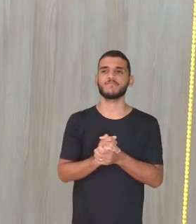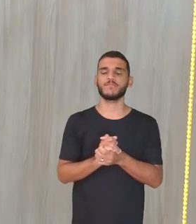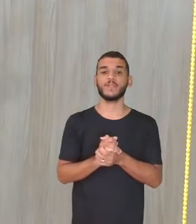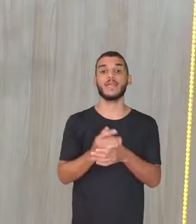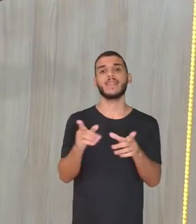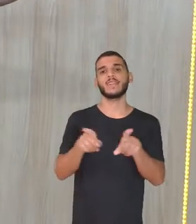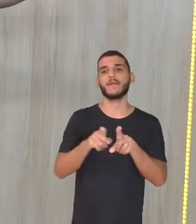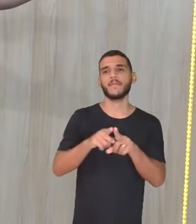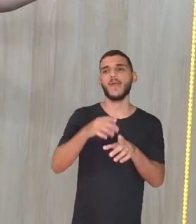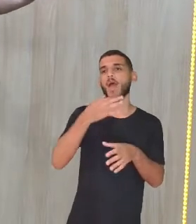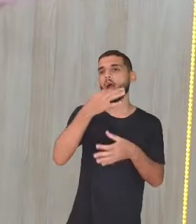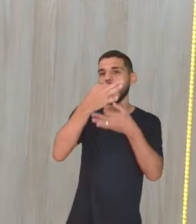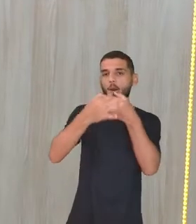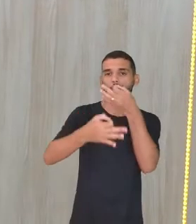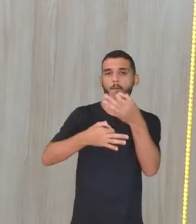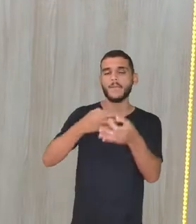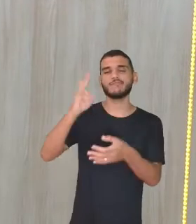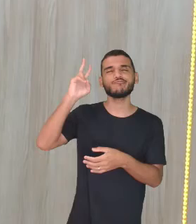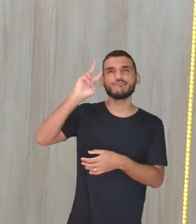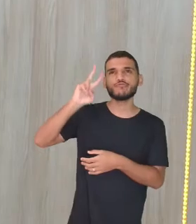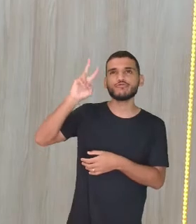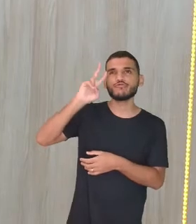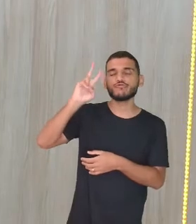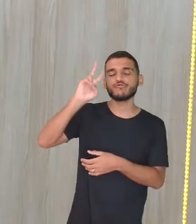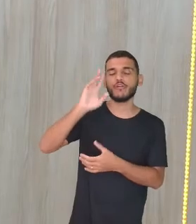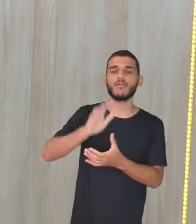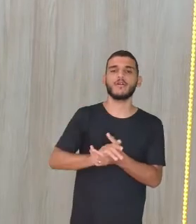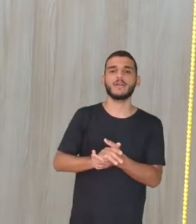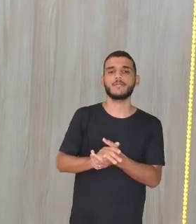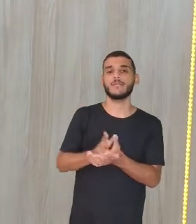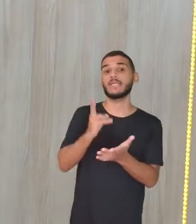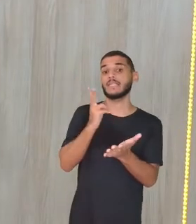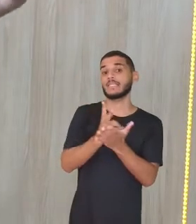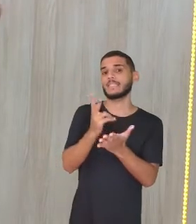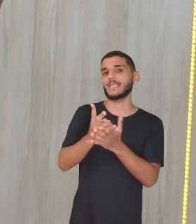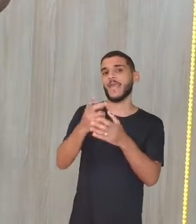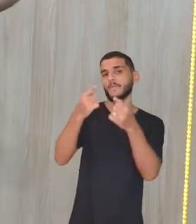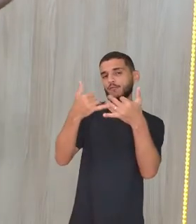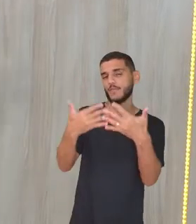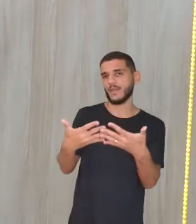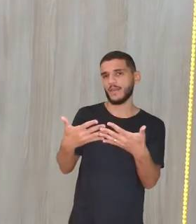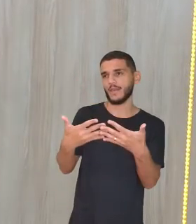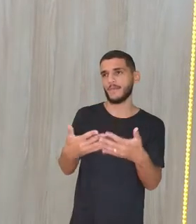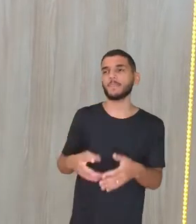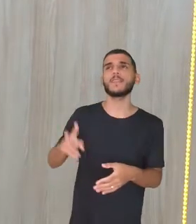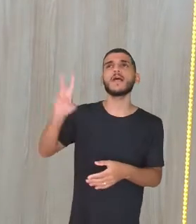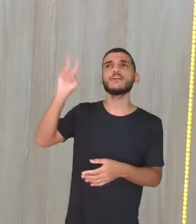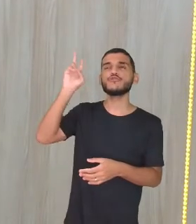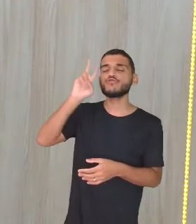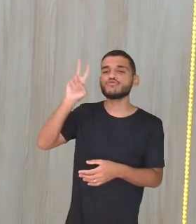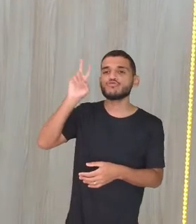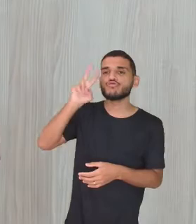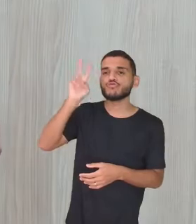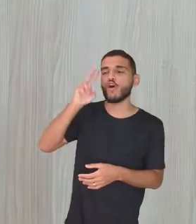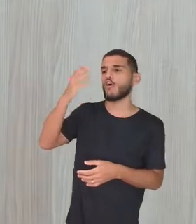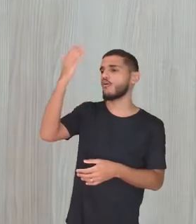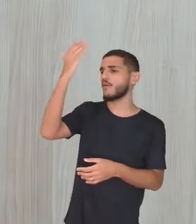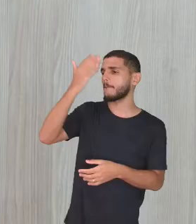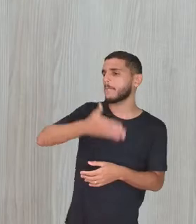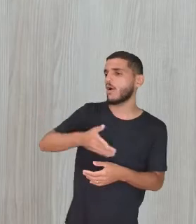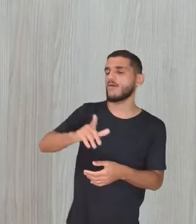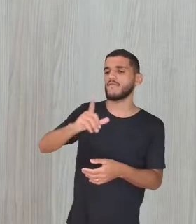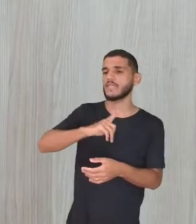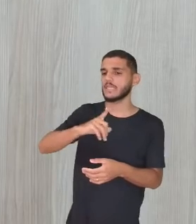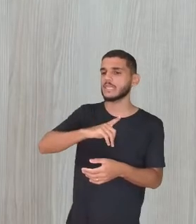um argumento histórico, não é? A história comprovada nos períodos, não é, professora? Que aí é também, eu